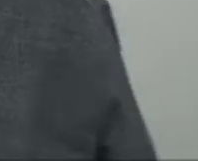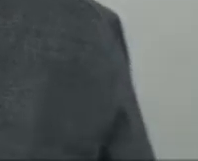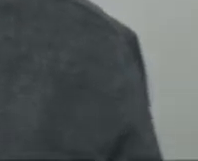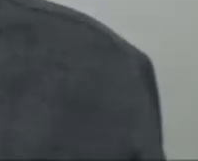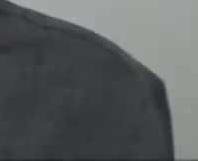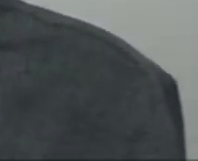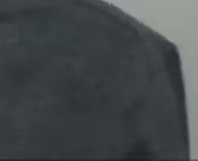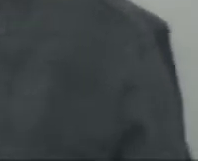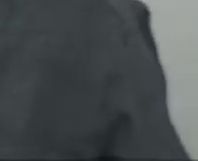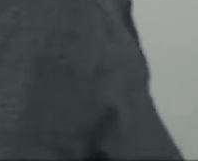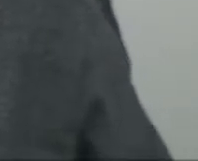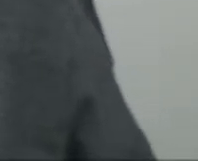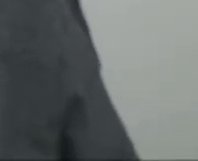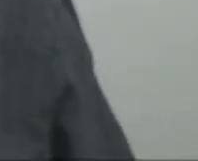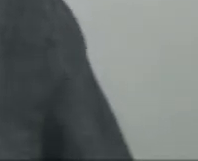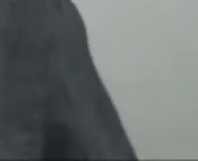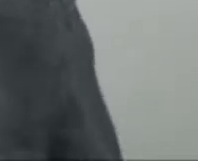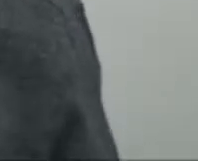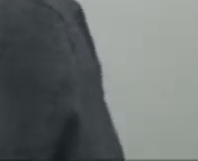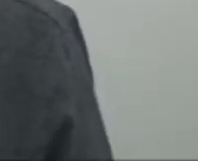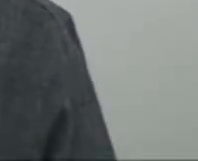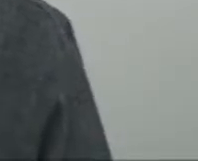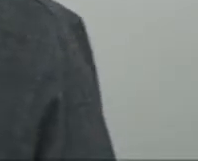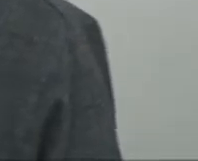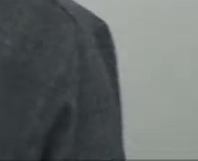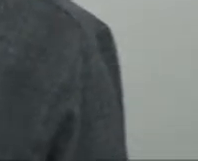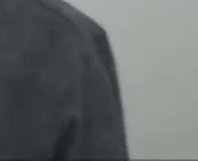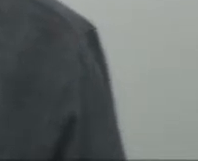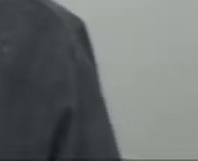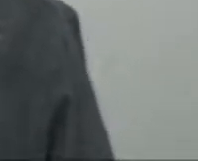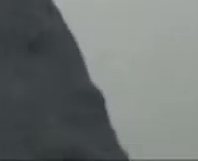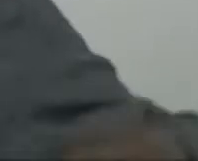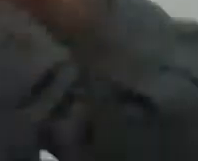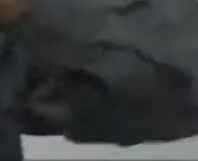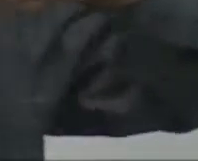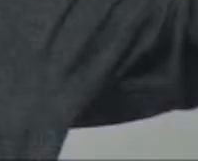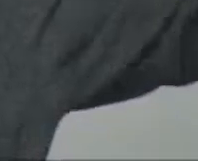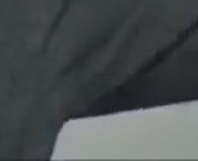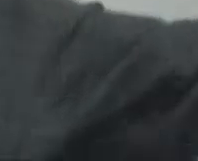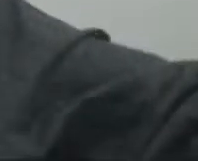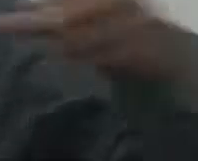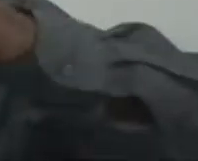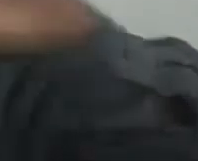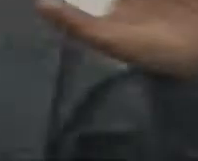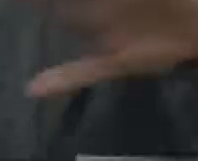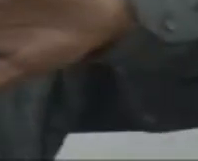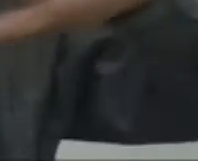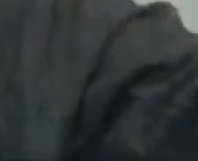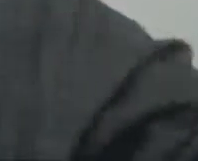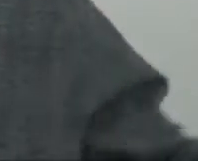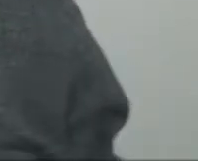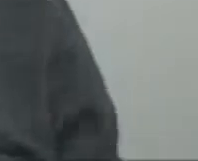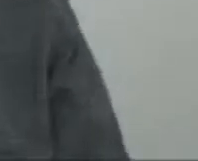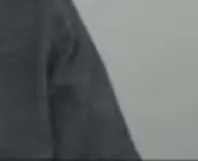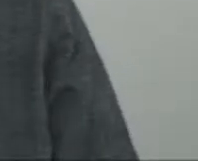prerrogativa. Mas tinha que passar pela comissão, os membros da comissão tinham que votar, tinha que fazer uma ata, a ata tinha que ser expediente, depois... Nossa,